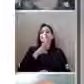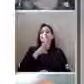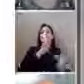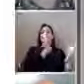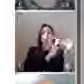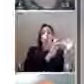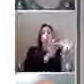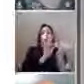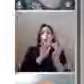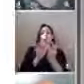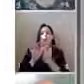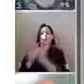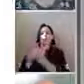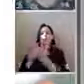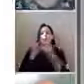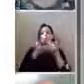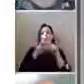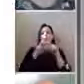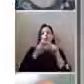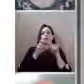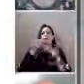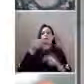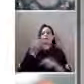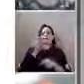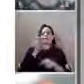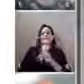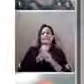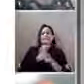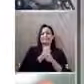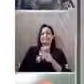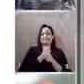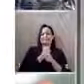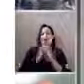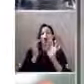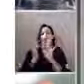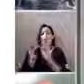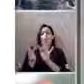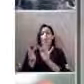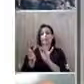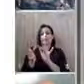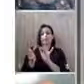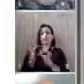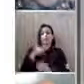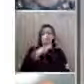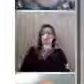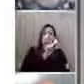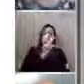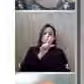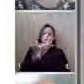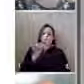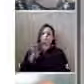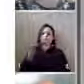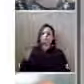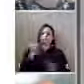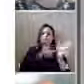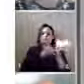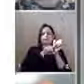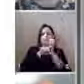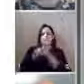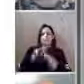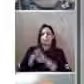essa ciência há mais de 15 anos. Né? Então, eu elenquei aqui, como está na